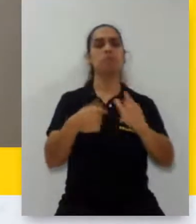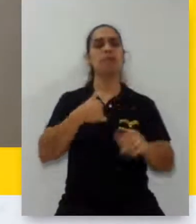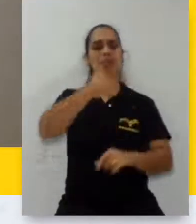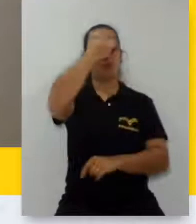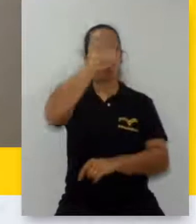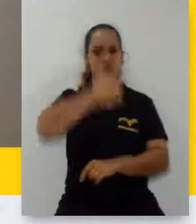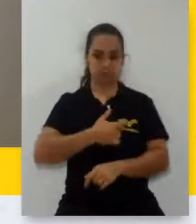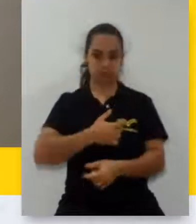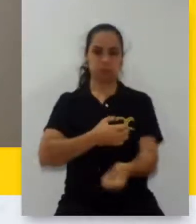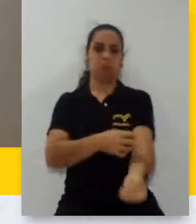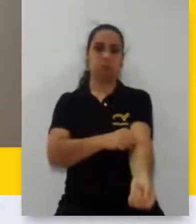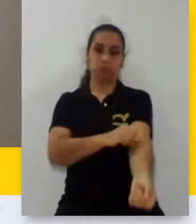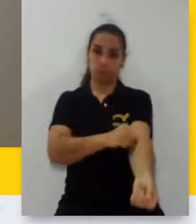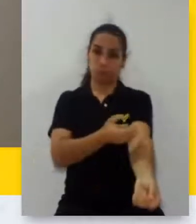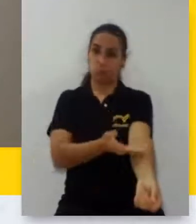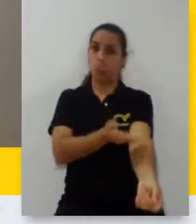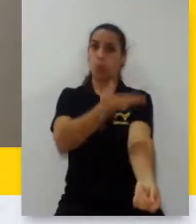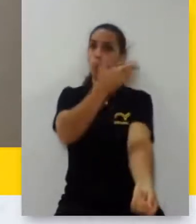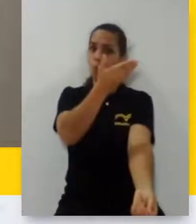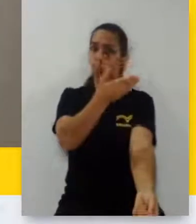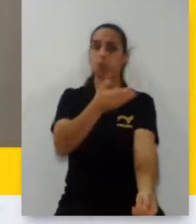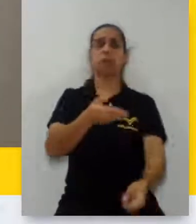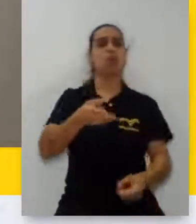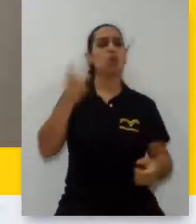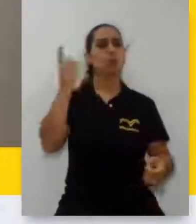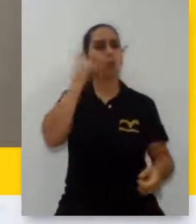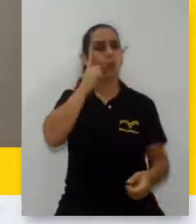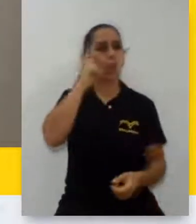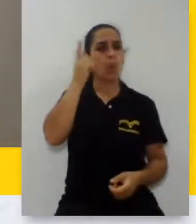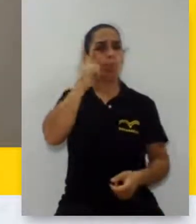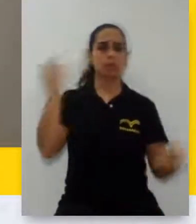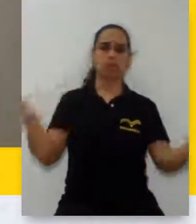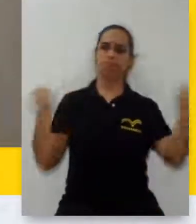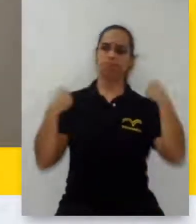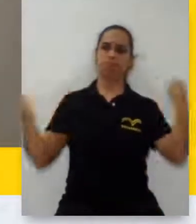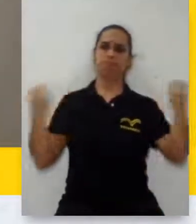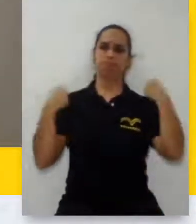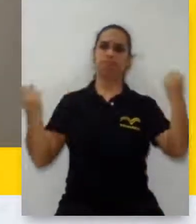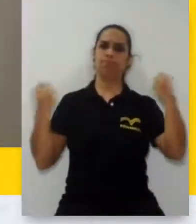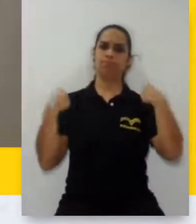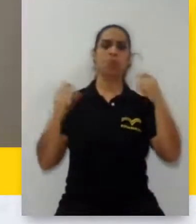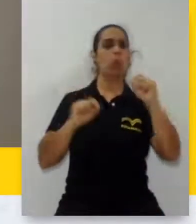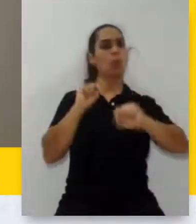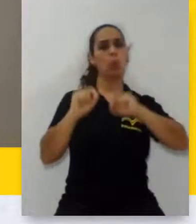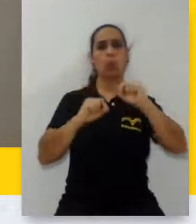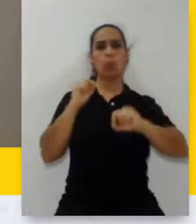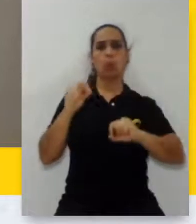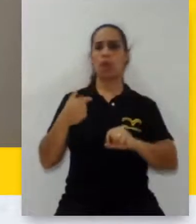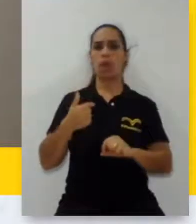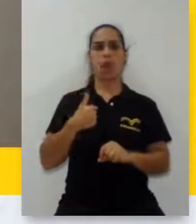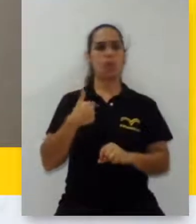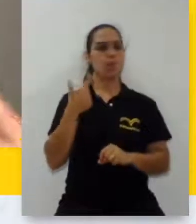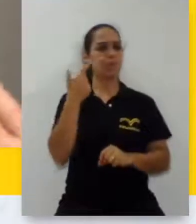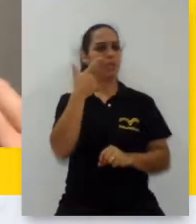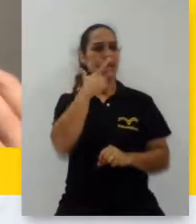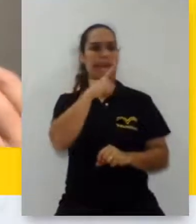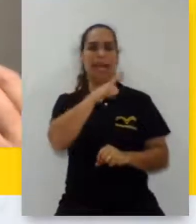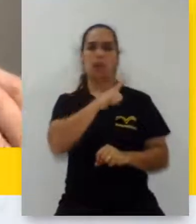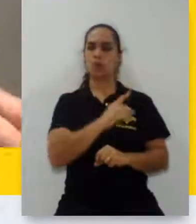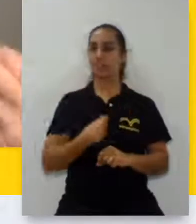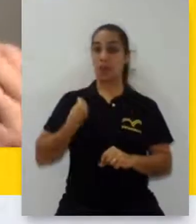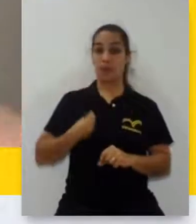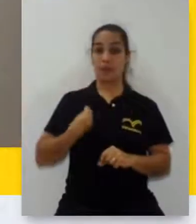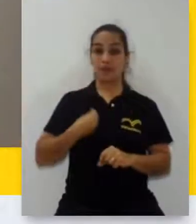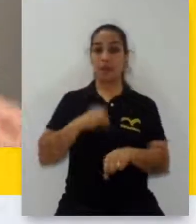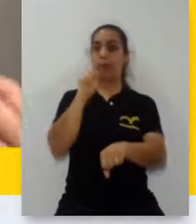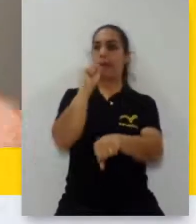Com isso, sinto-me uma pessoa normal, ativa, e não me vejo mais sem atividades físicas. Faz bem para a